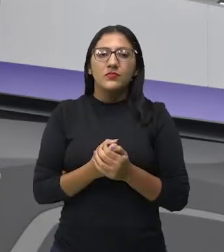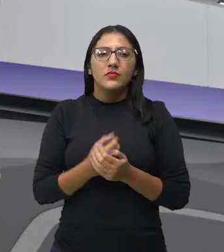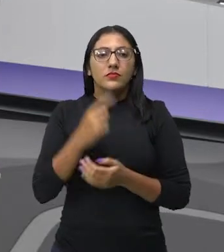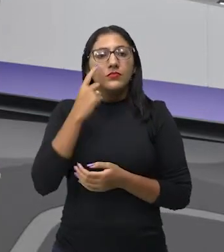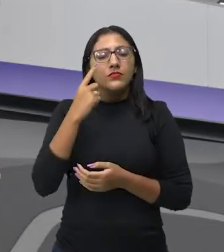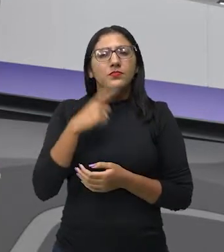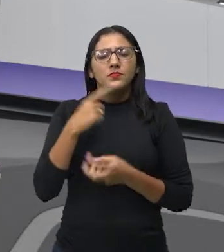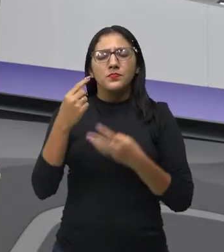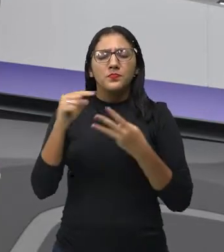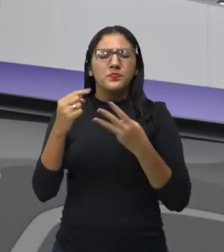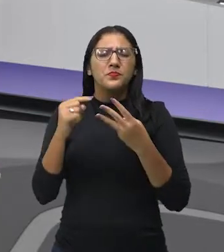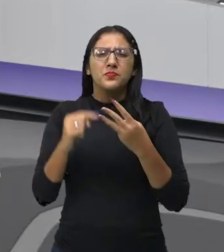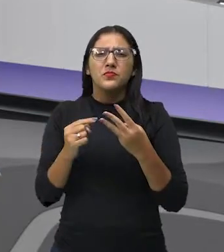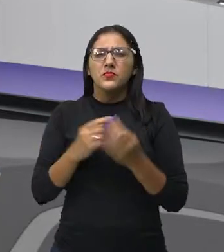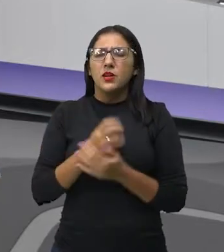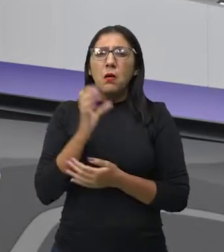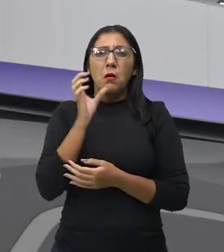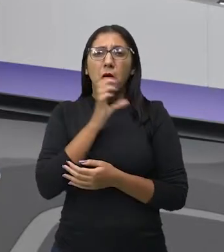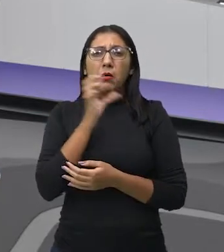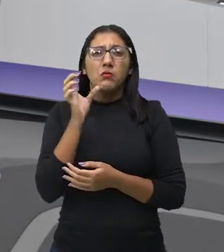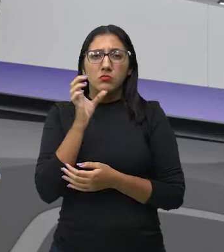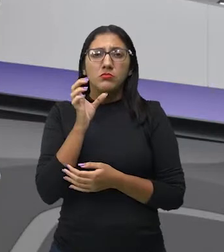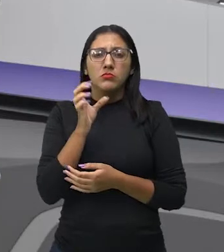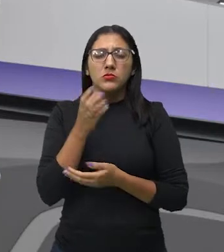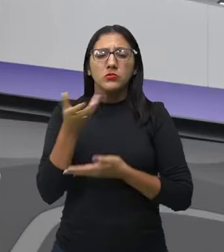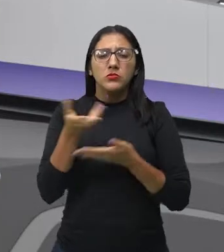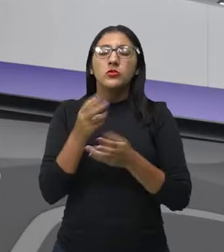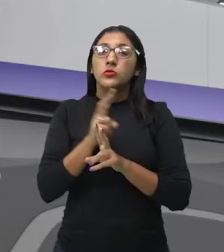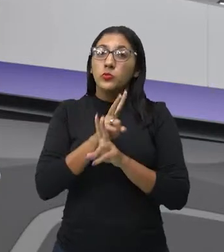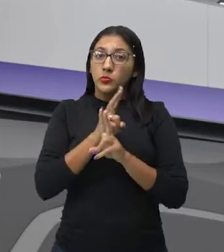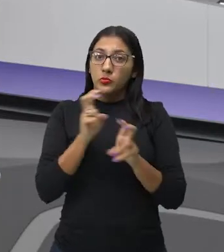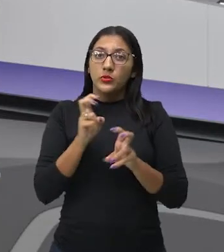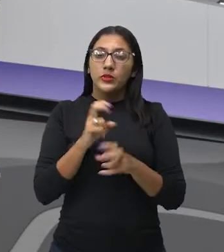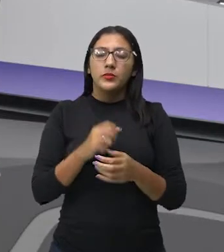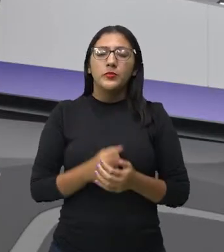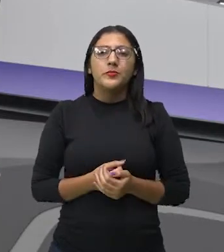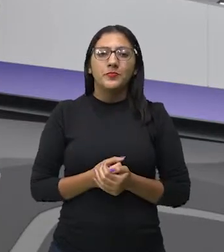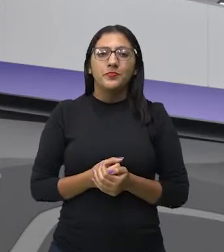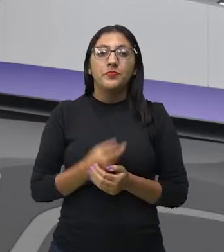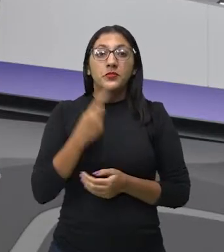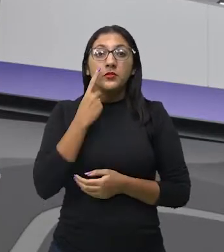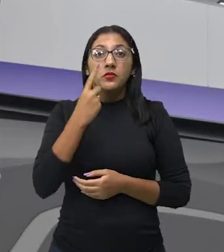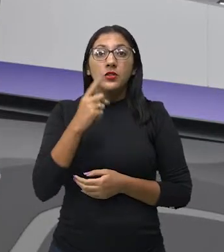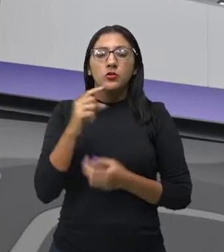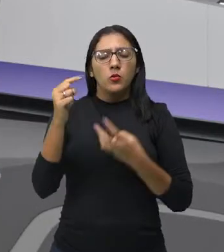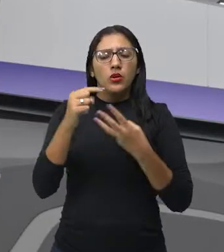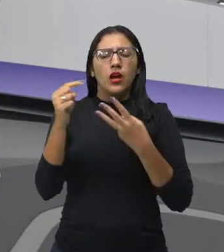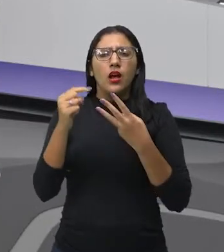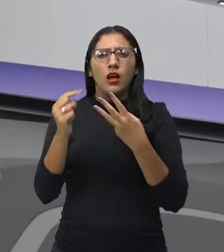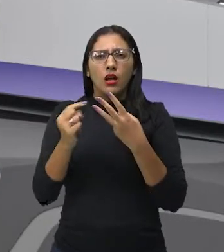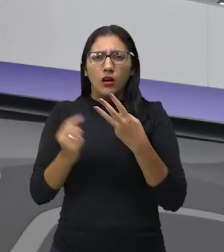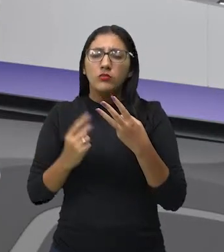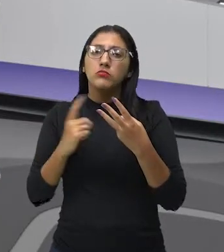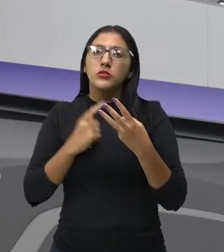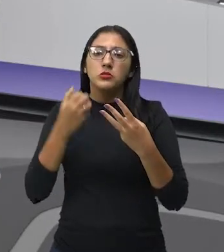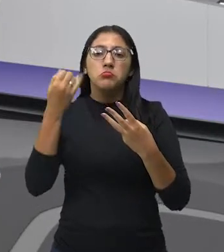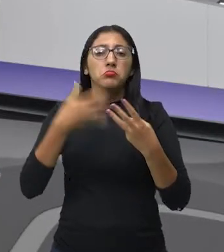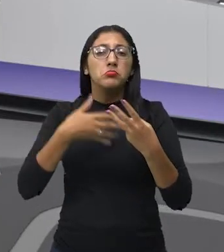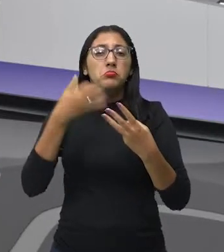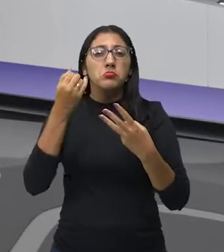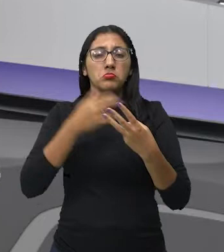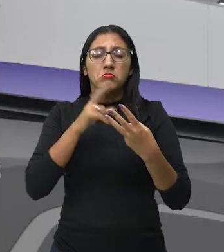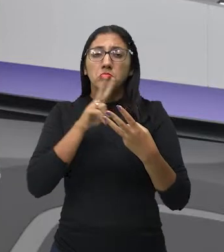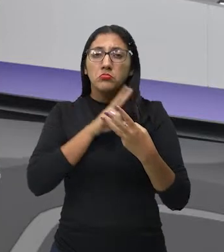um breve diálogo aí sobre juros. Vejam só o que cada um deles fala